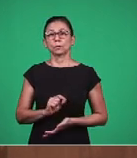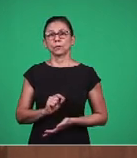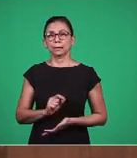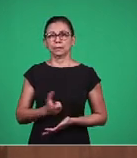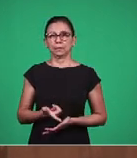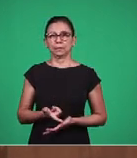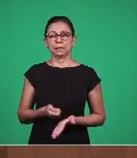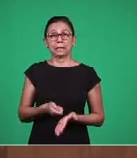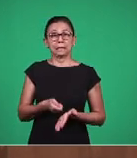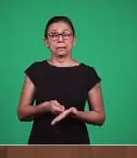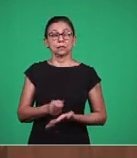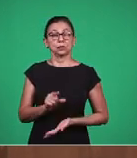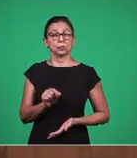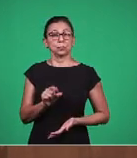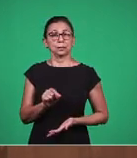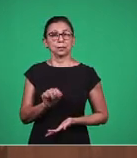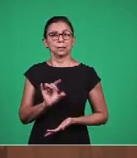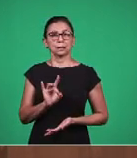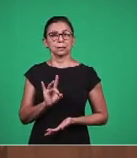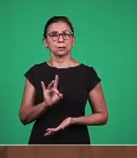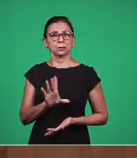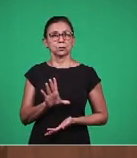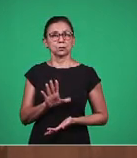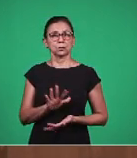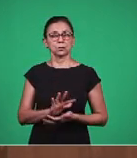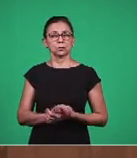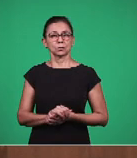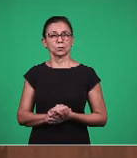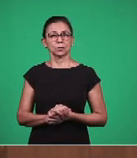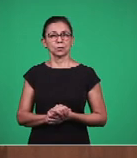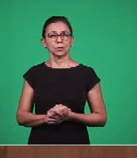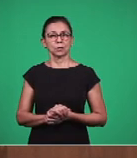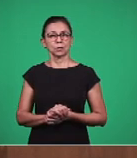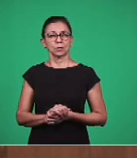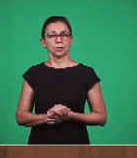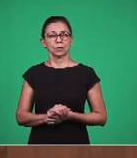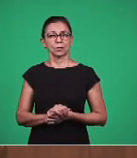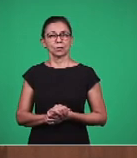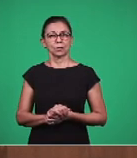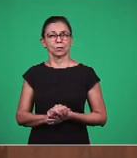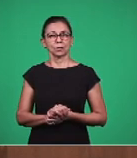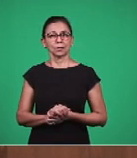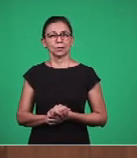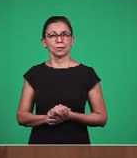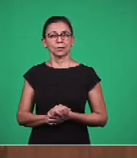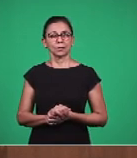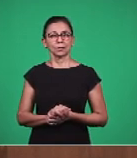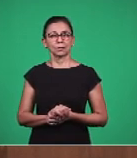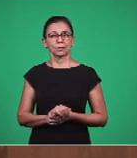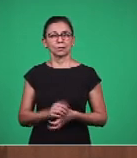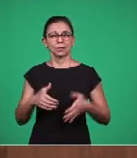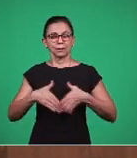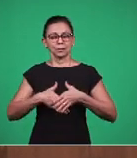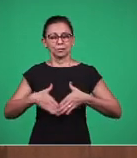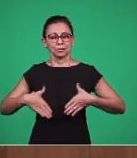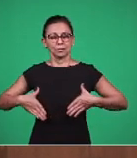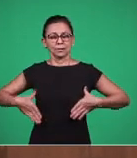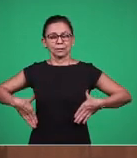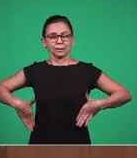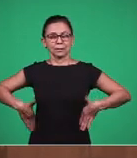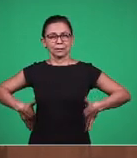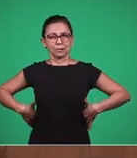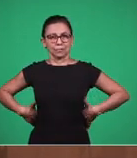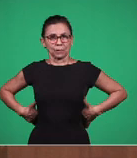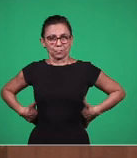é só a palavra. Cingidos os lombos e acesas as